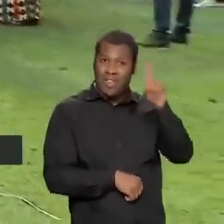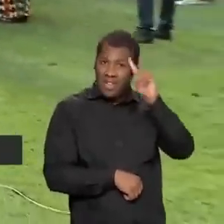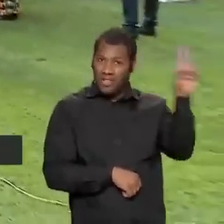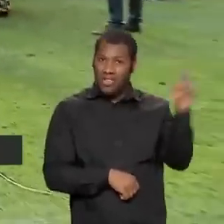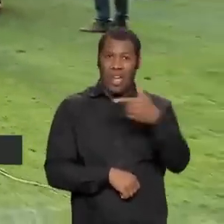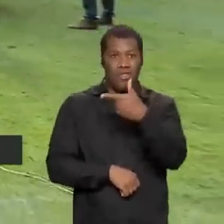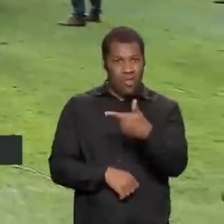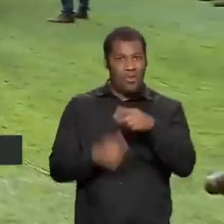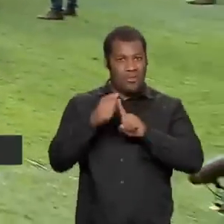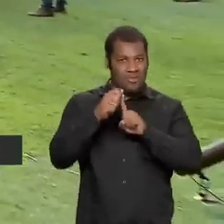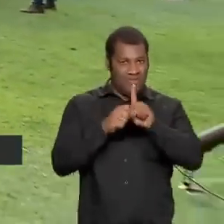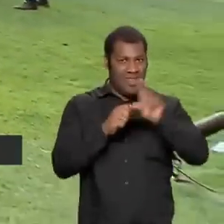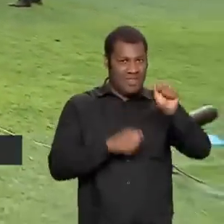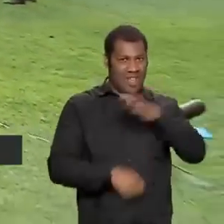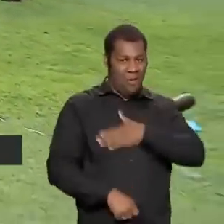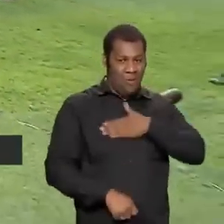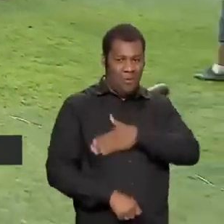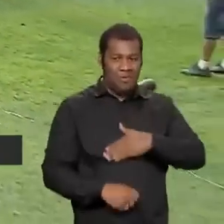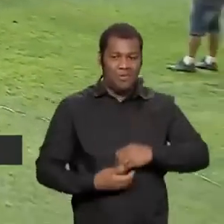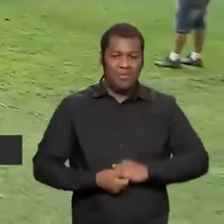que o presidente? É claro,